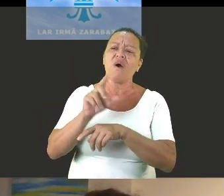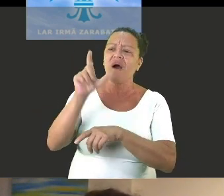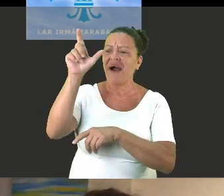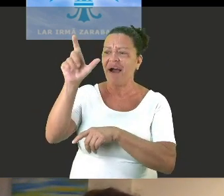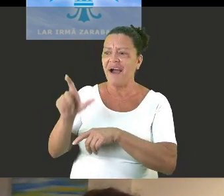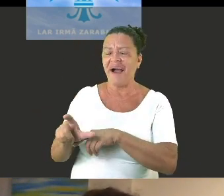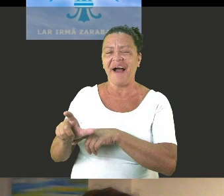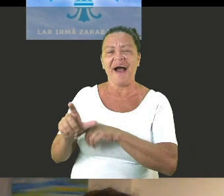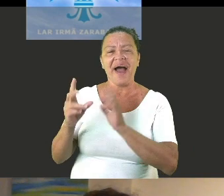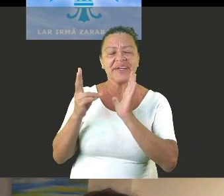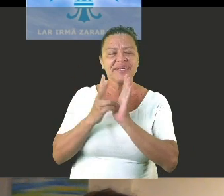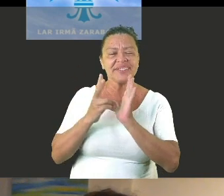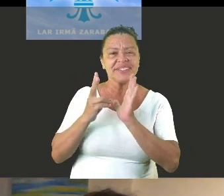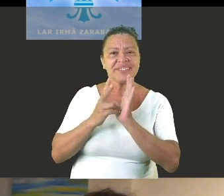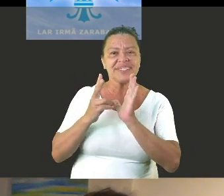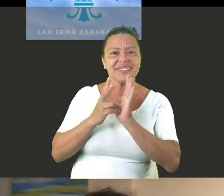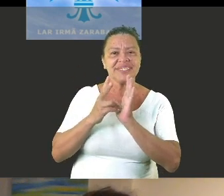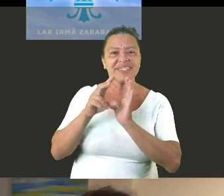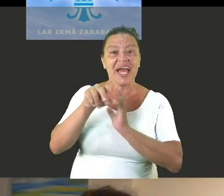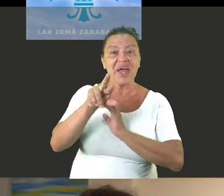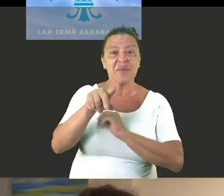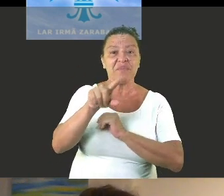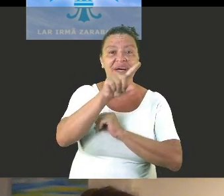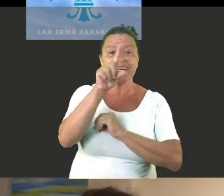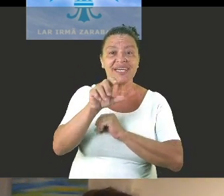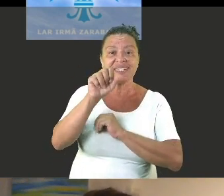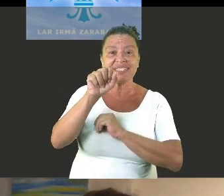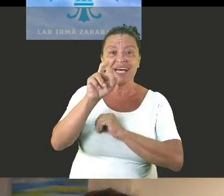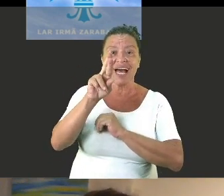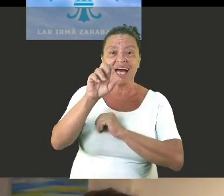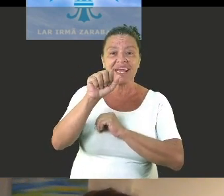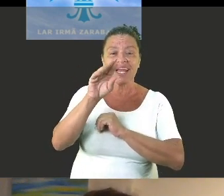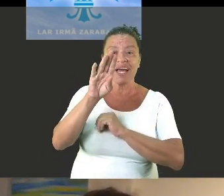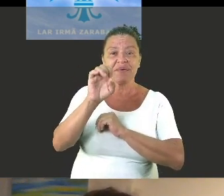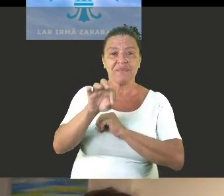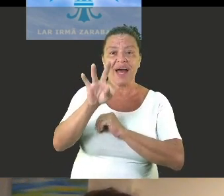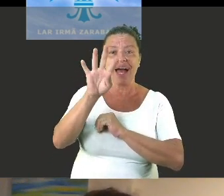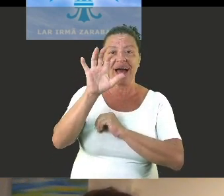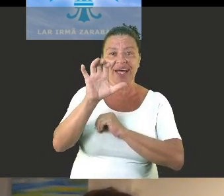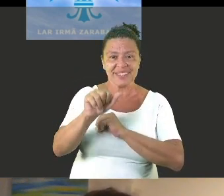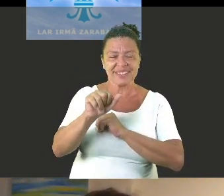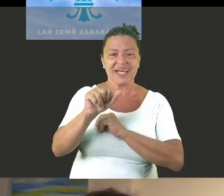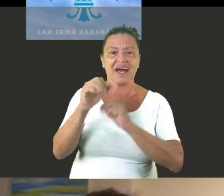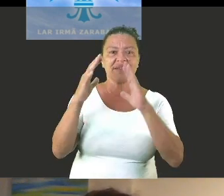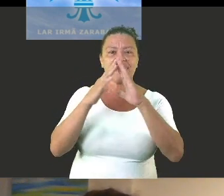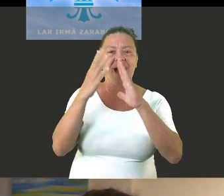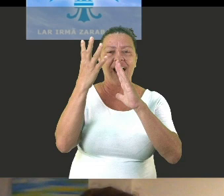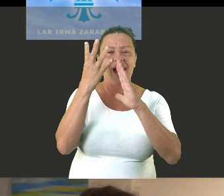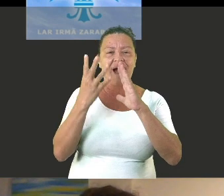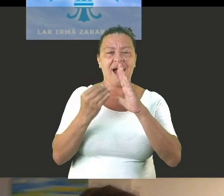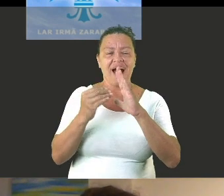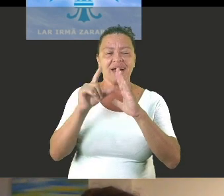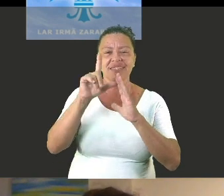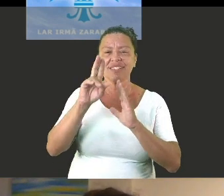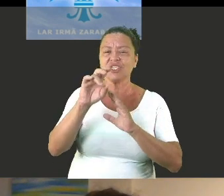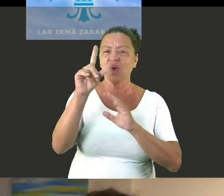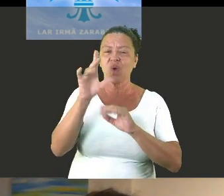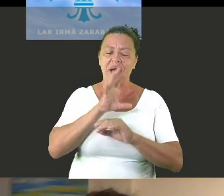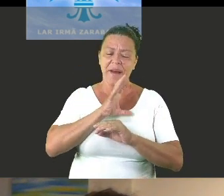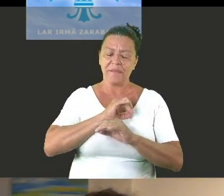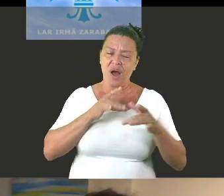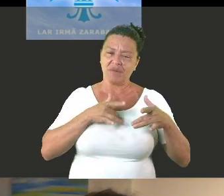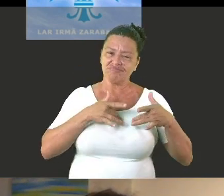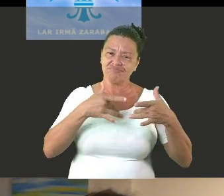Irmã Zarabatana, e de toda a falange dessa casa de luz, de amor e de